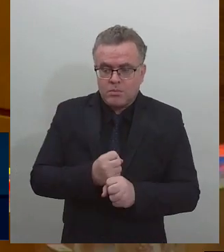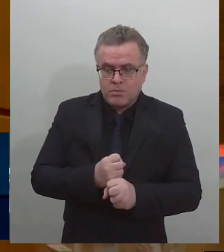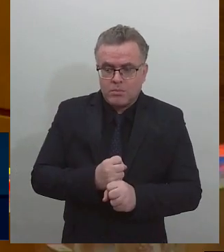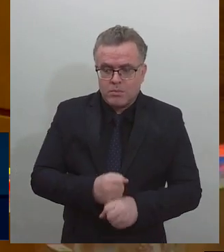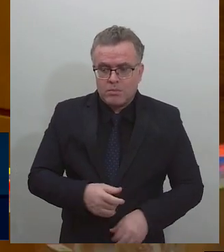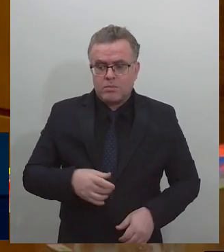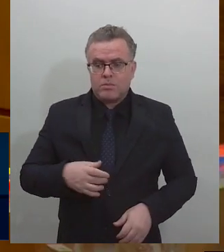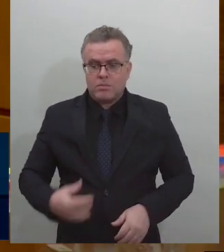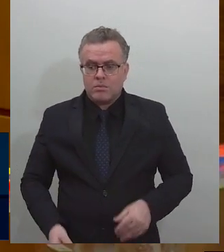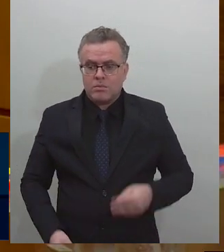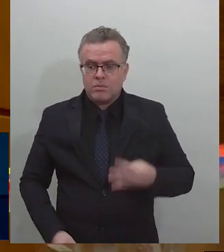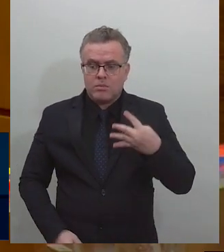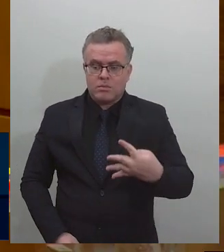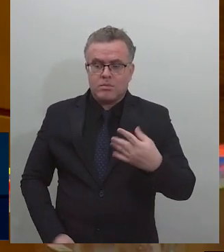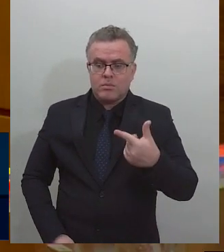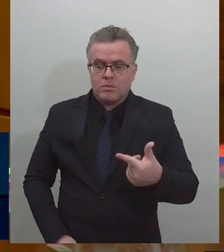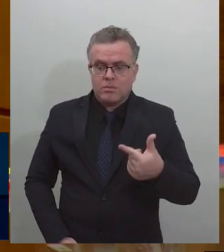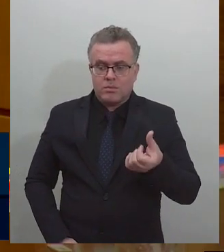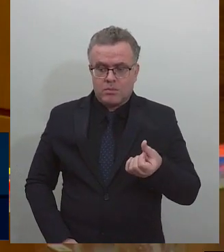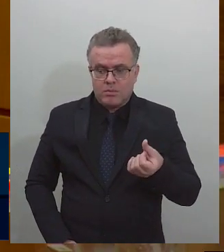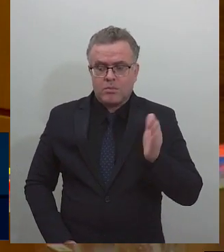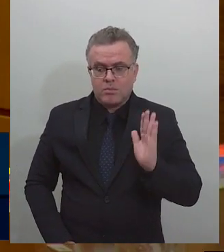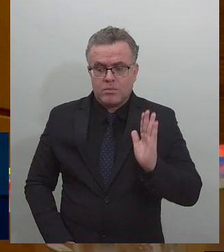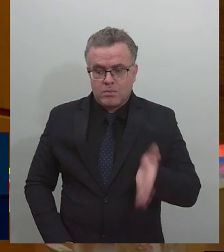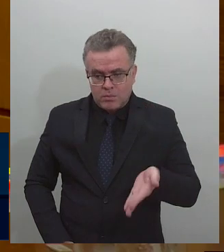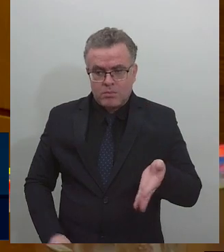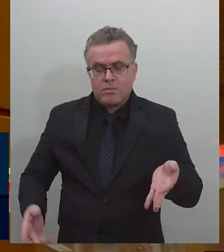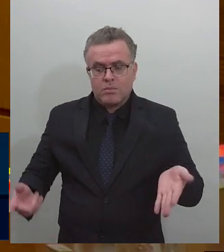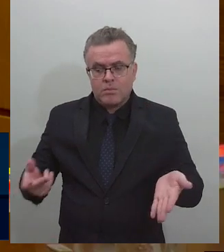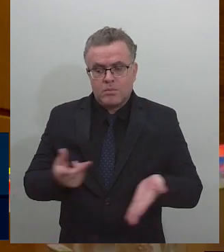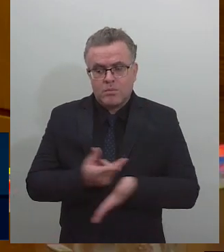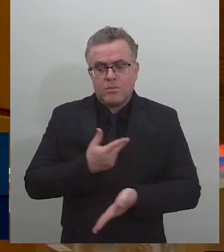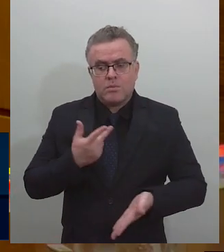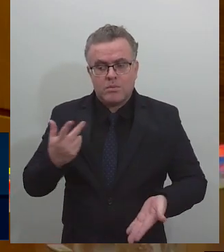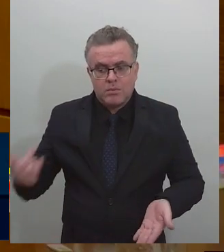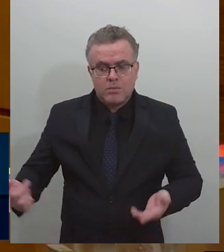426 ocorreram em 2022 e